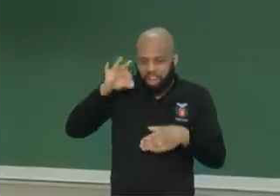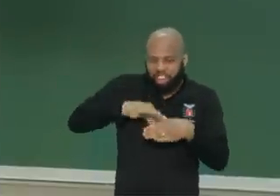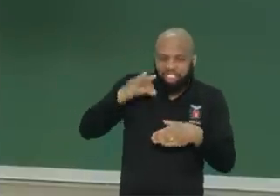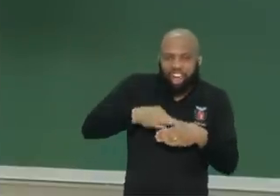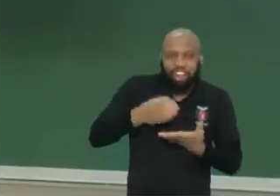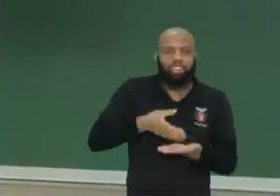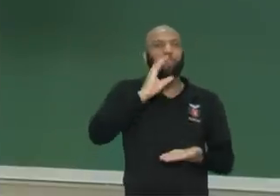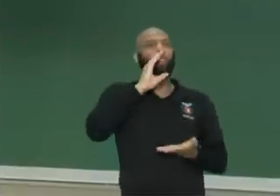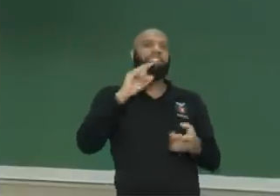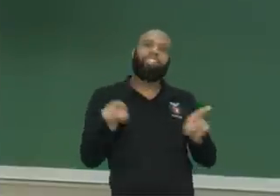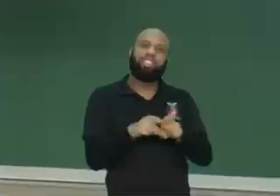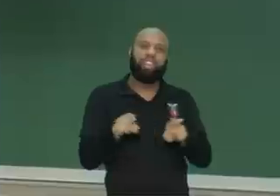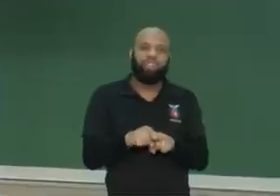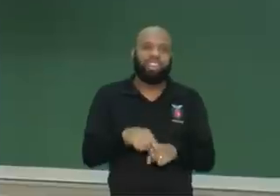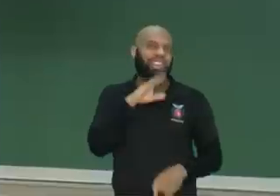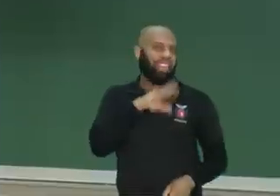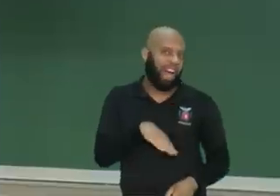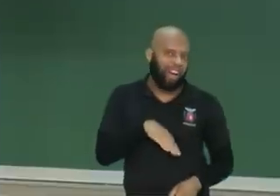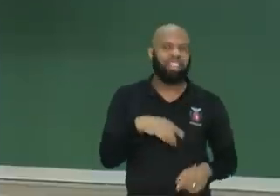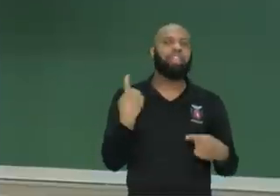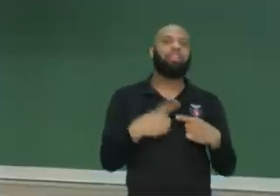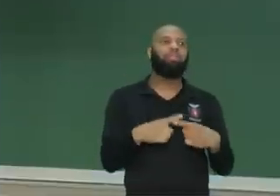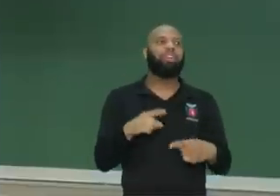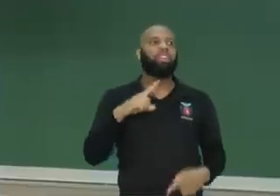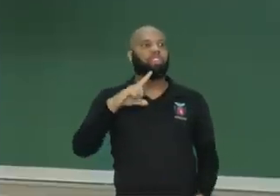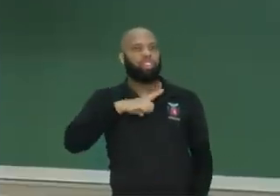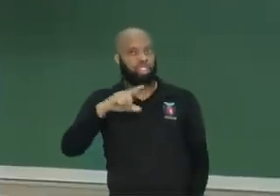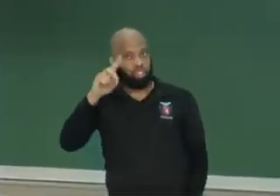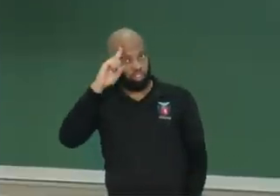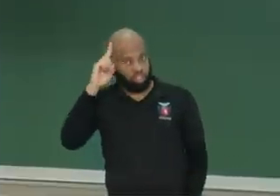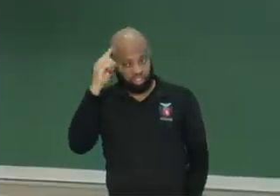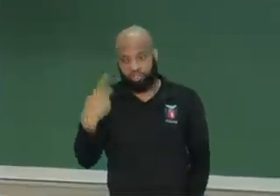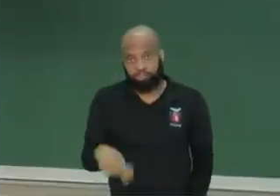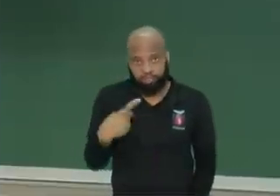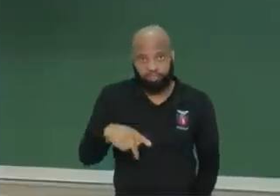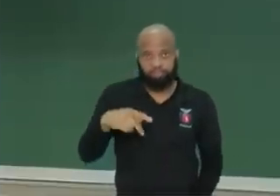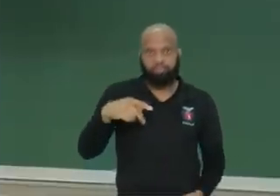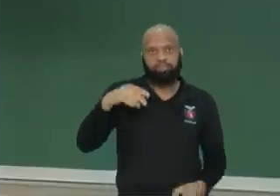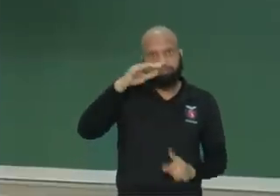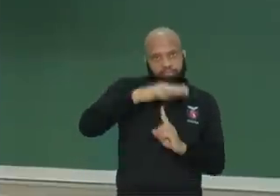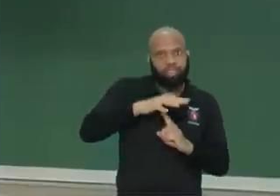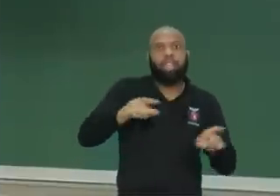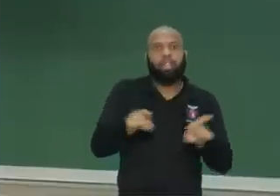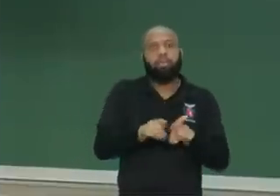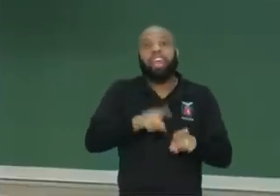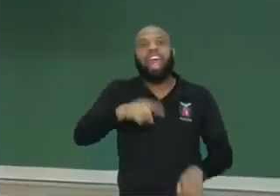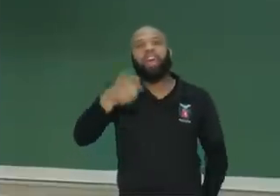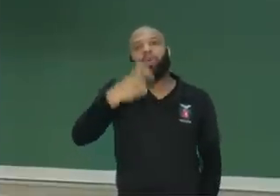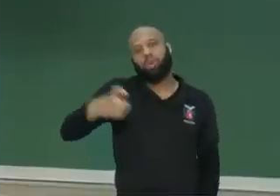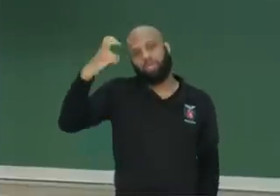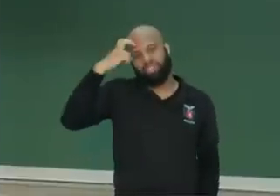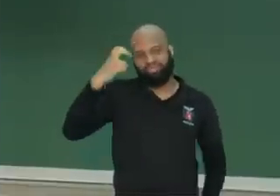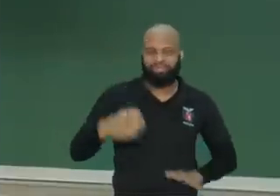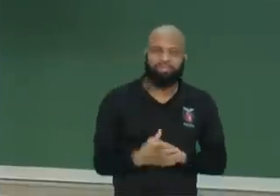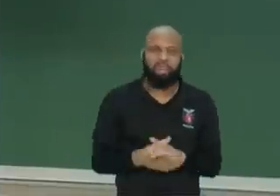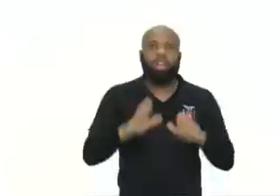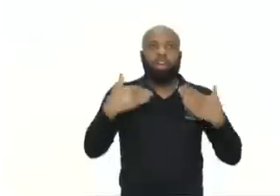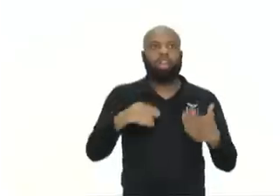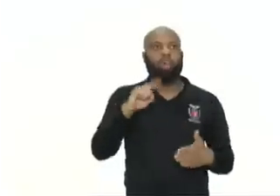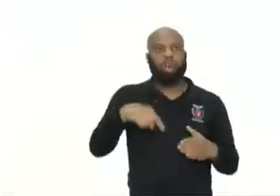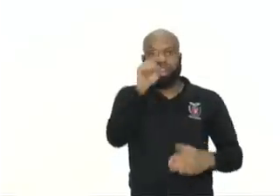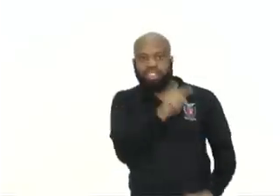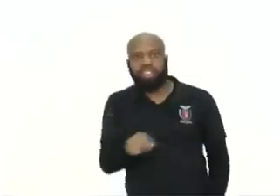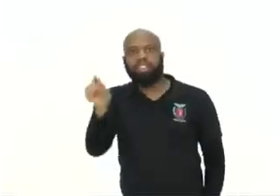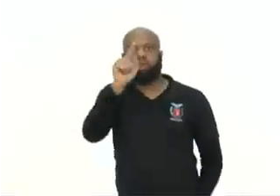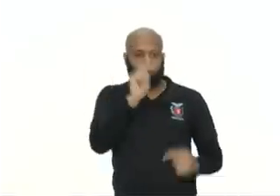manhã, no nosso café da tarde, né, faz parte do cotidiano paranaense essa cultura da erva mate. Então, foi um ciclo